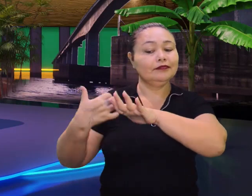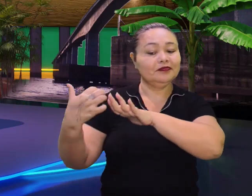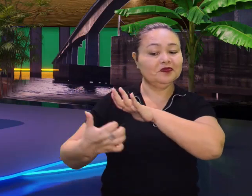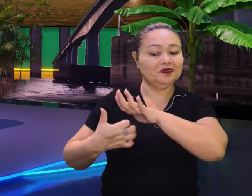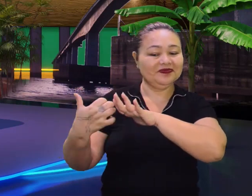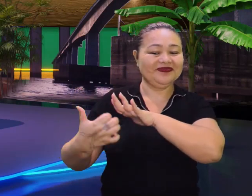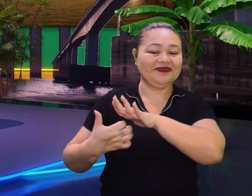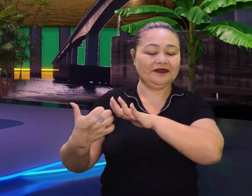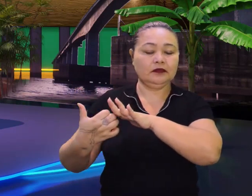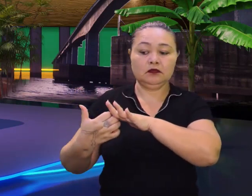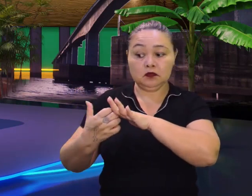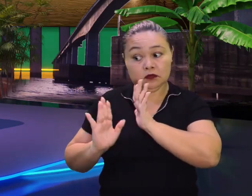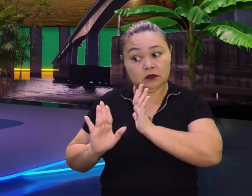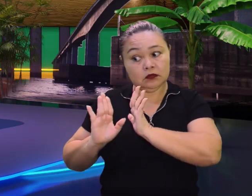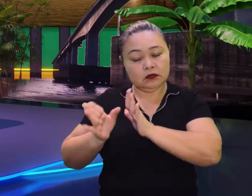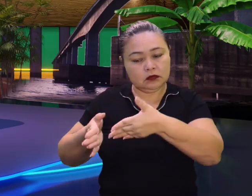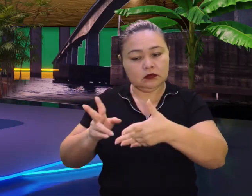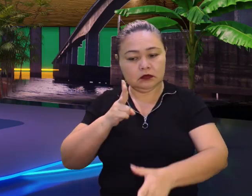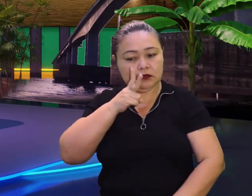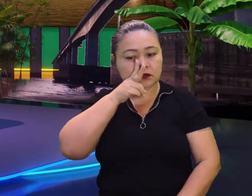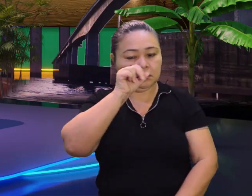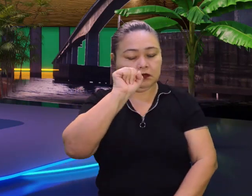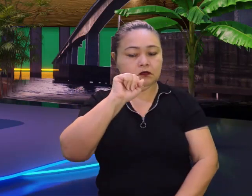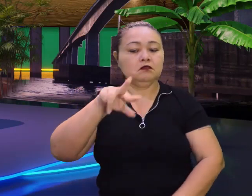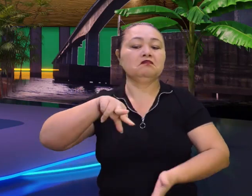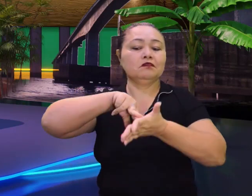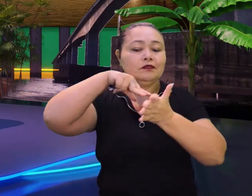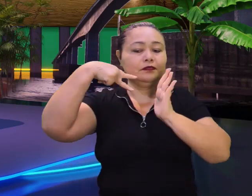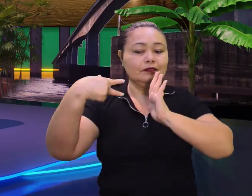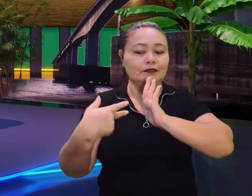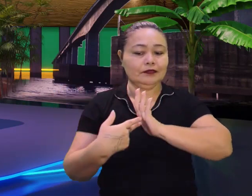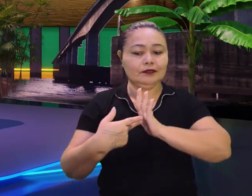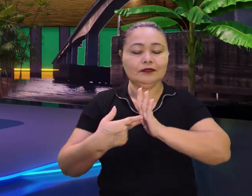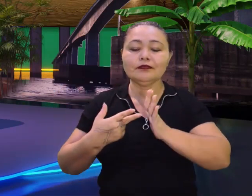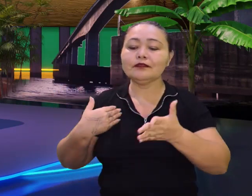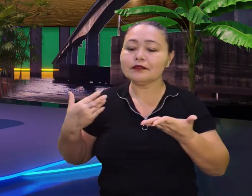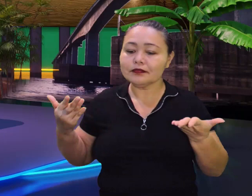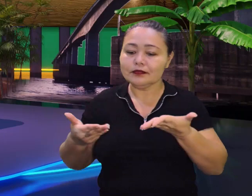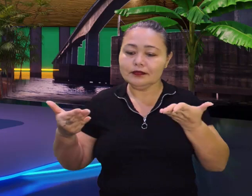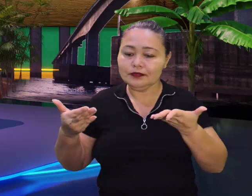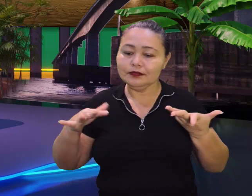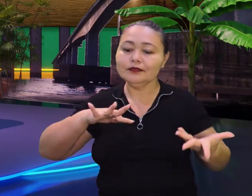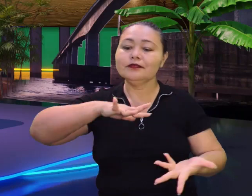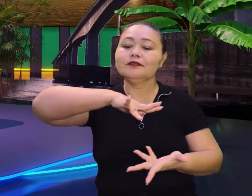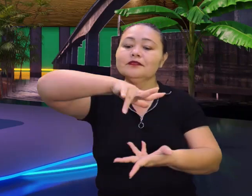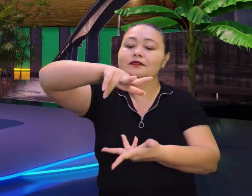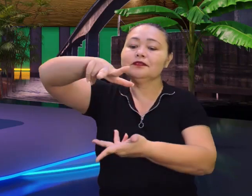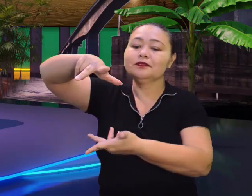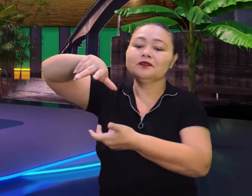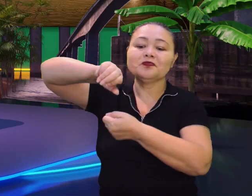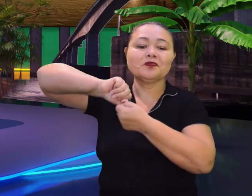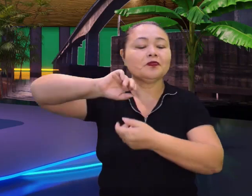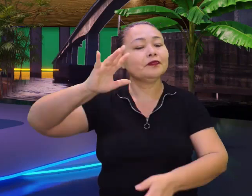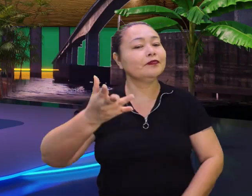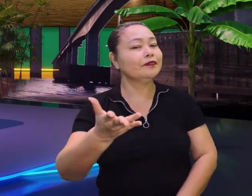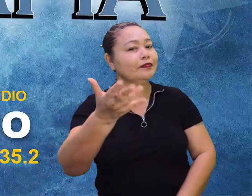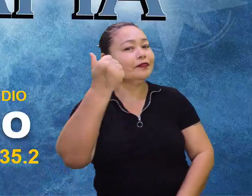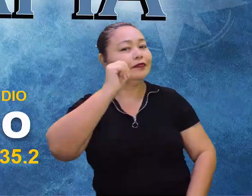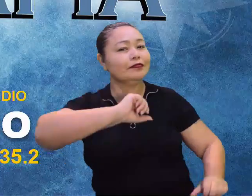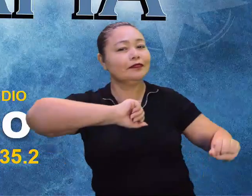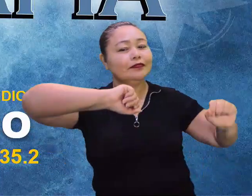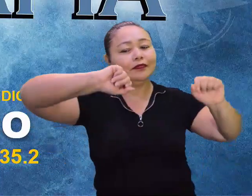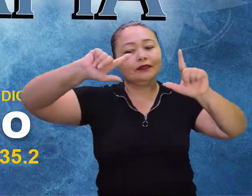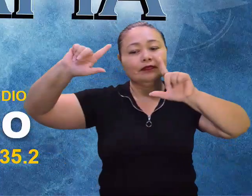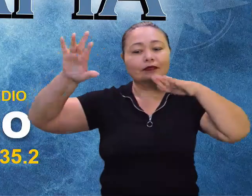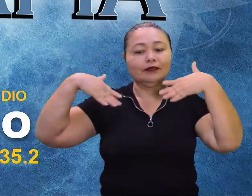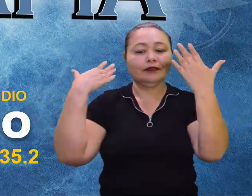industrialização. Exato. Essa industrialização que é forte, significativa nesse mundo globalizado. Muito bem. Então vamos lá, de olho na tela, para a